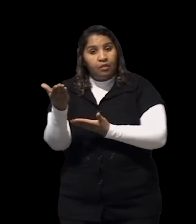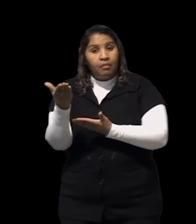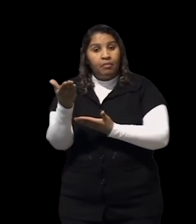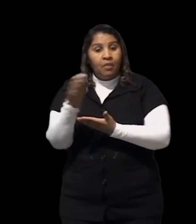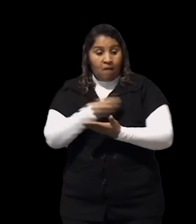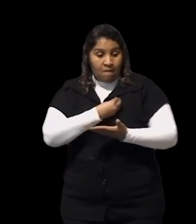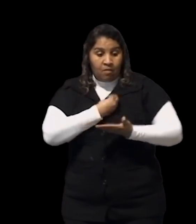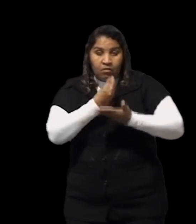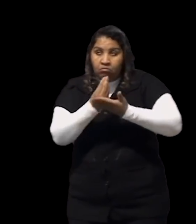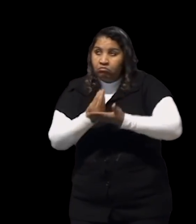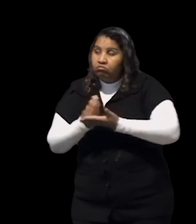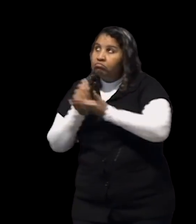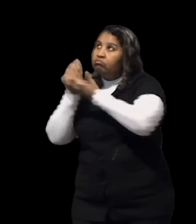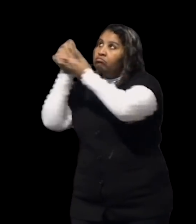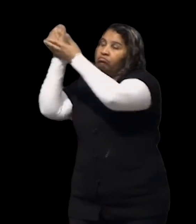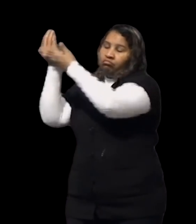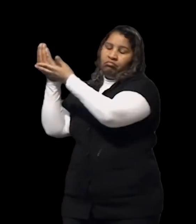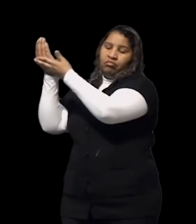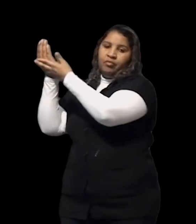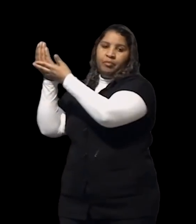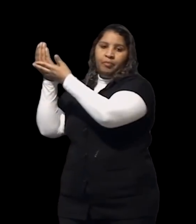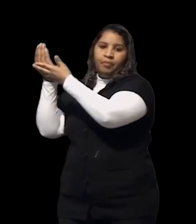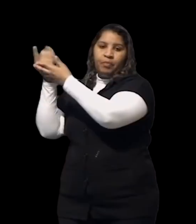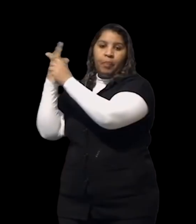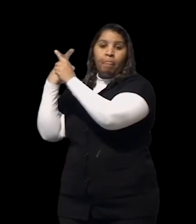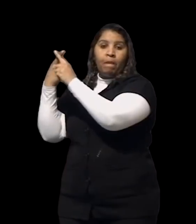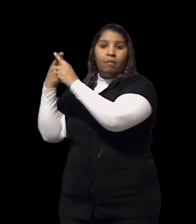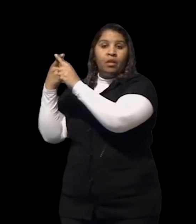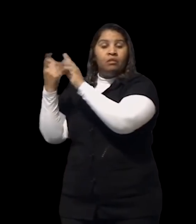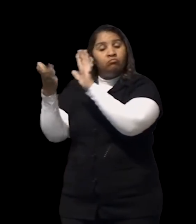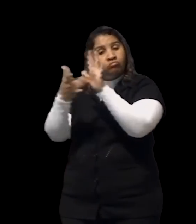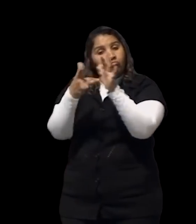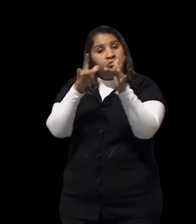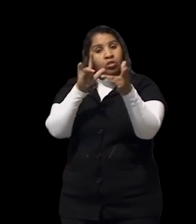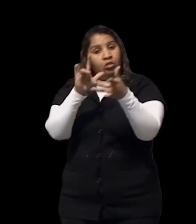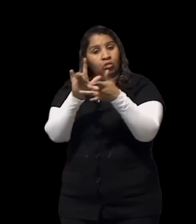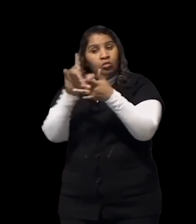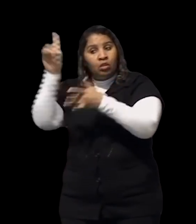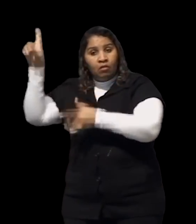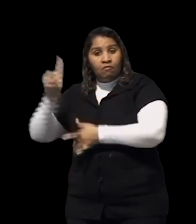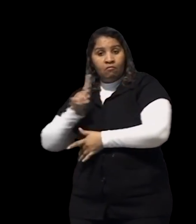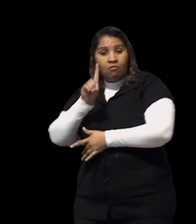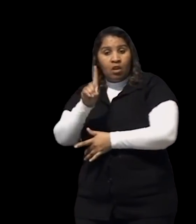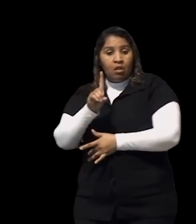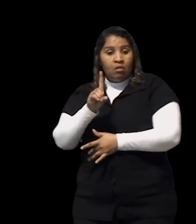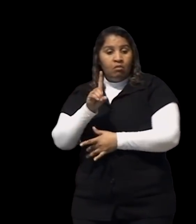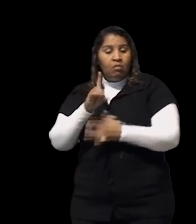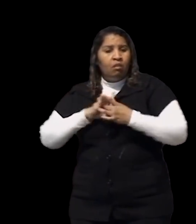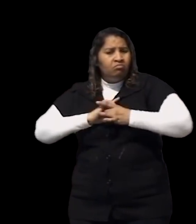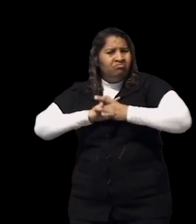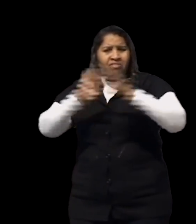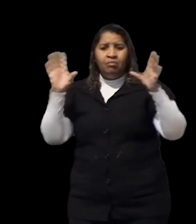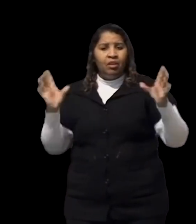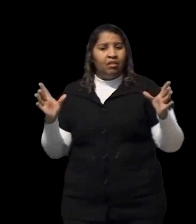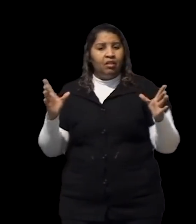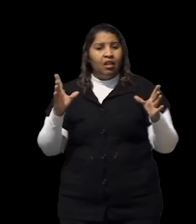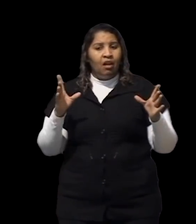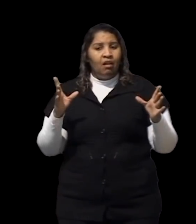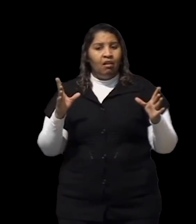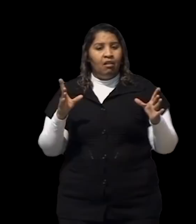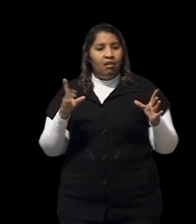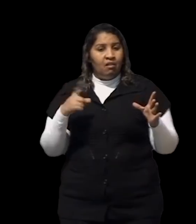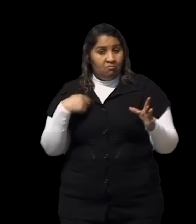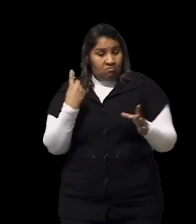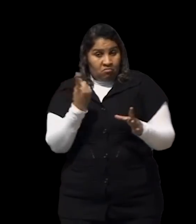Senhor Jesus que esse Cristo que veio para te libertar eles não vem apenas para ti tirar